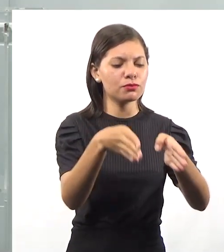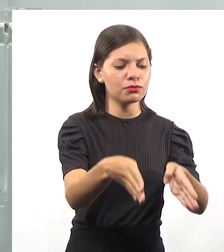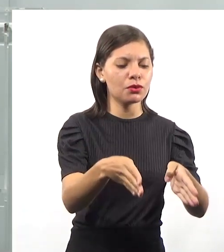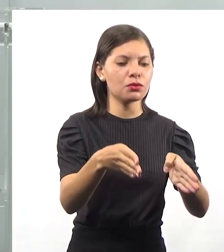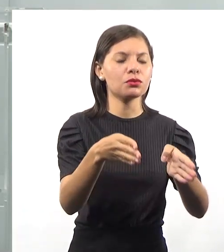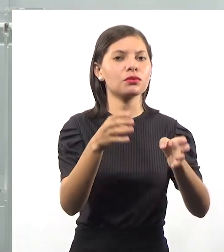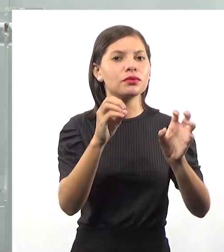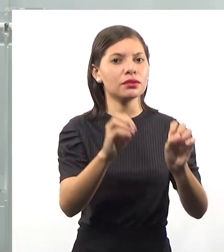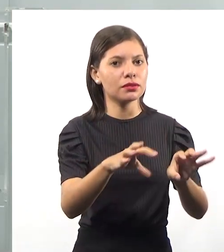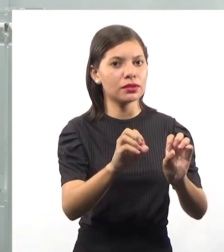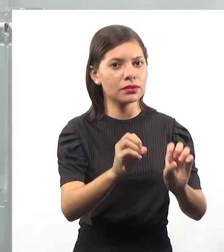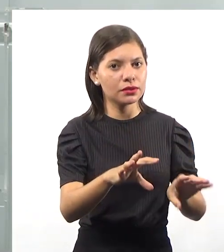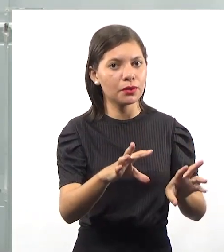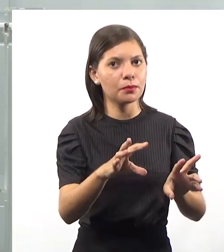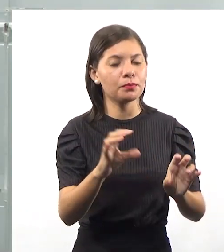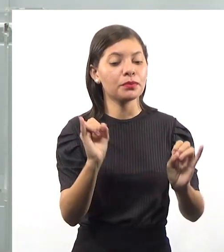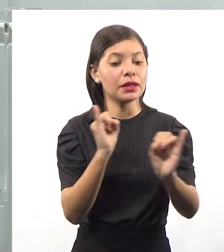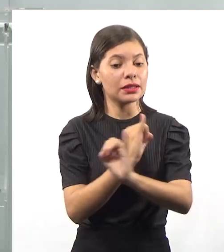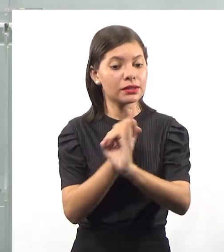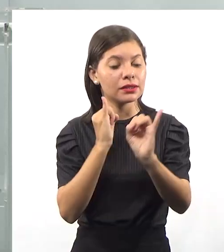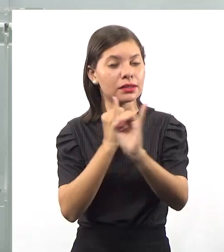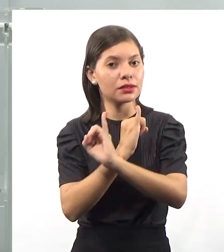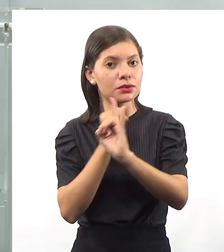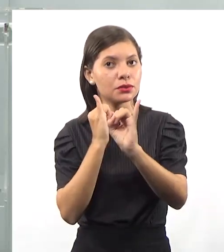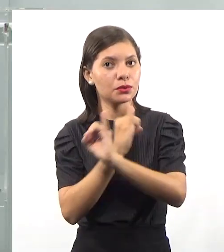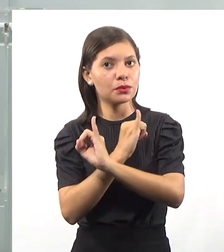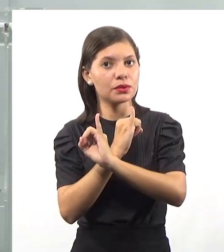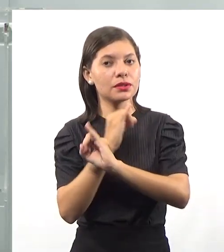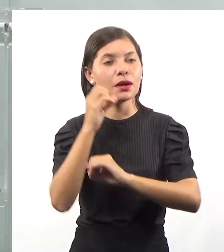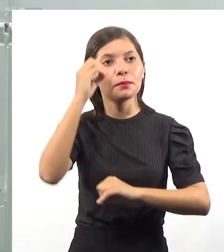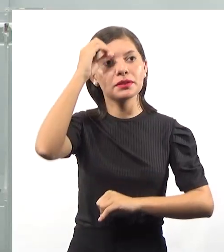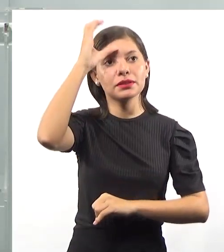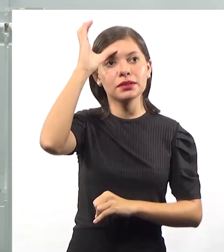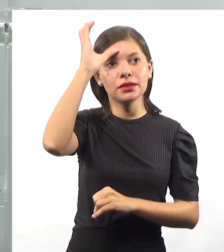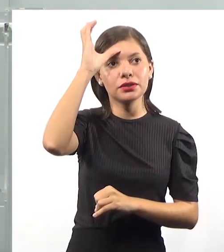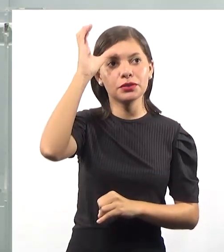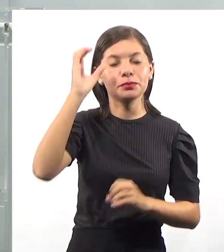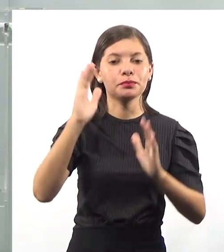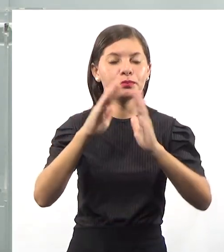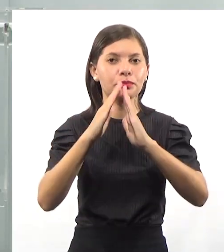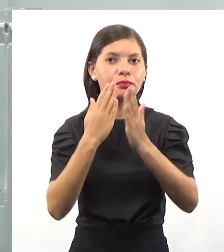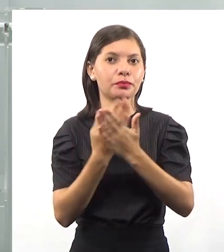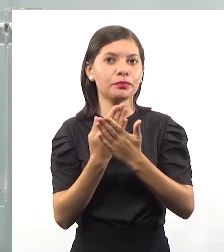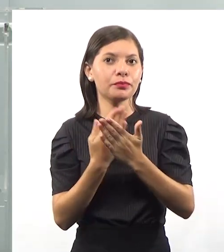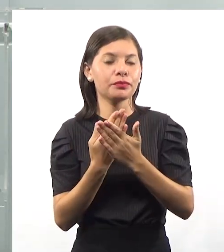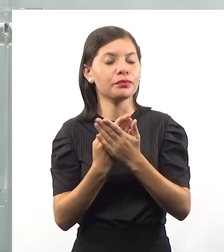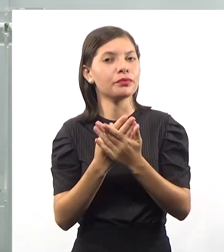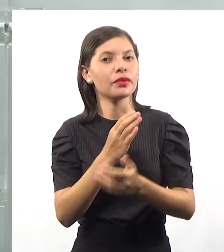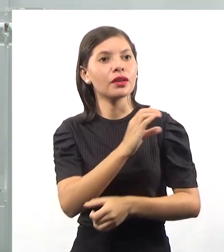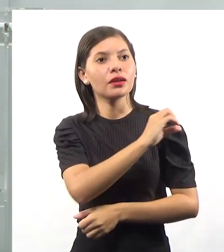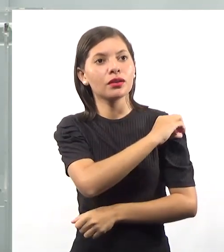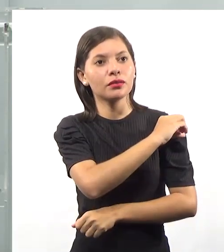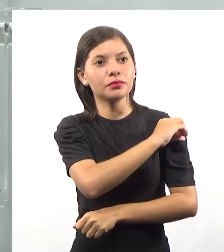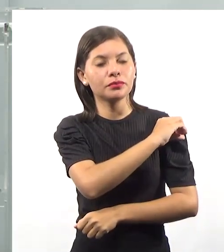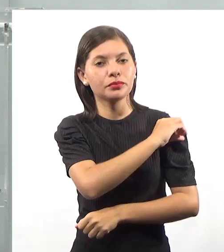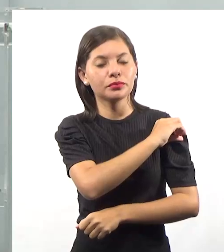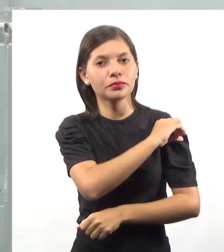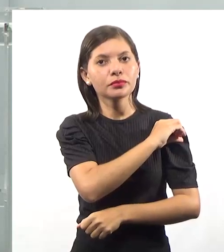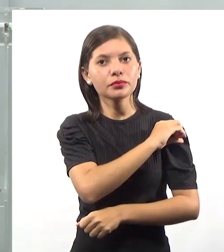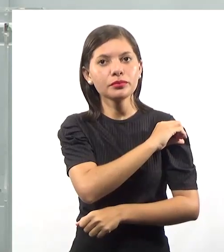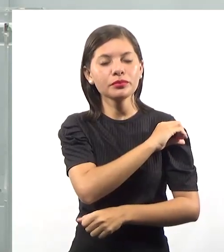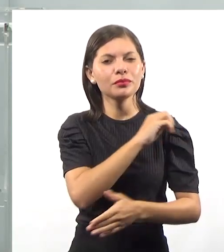essas interações e essas primeiras noções de aprendizagem. Já na pré-escola, embora não seja obrigatório